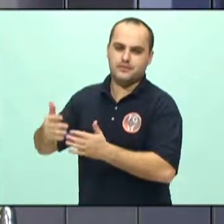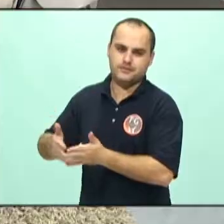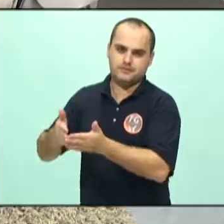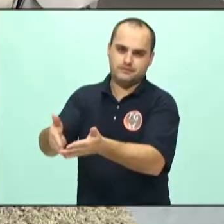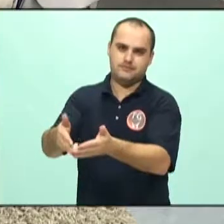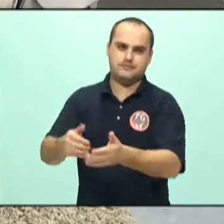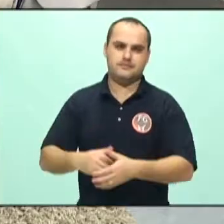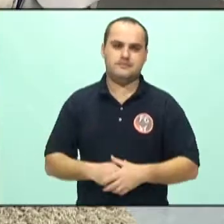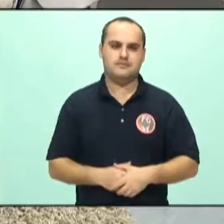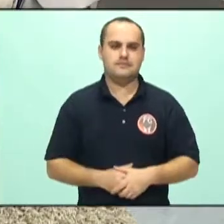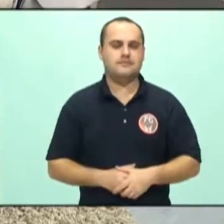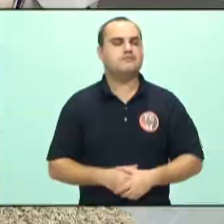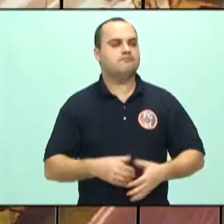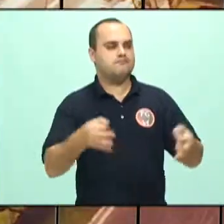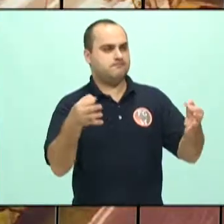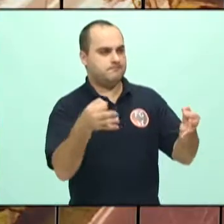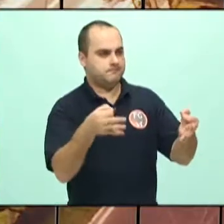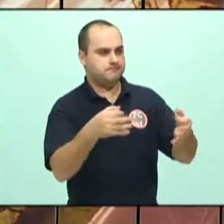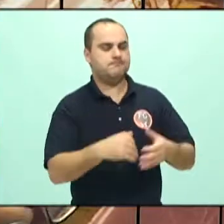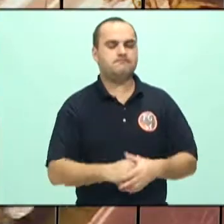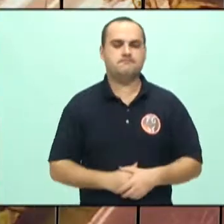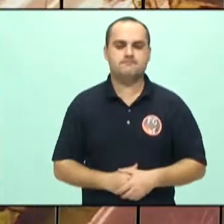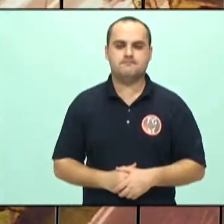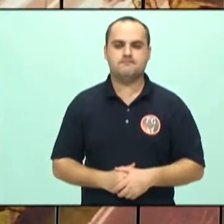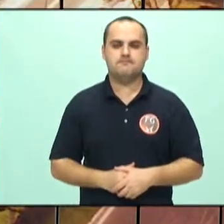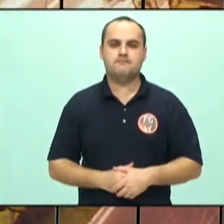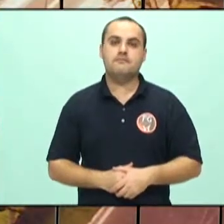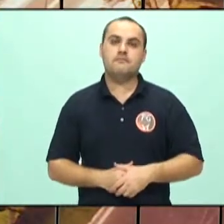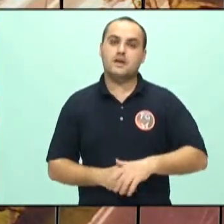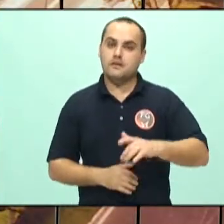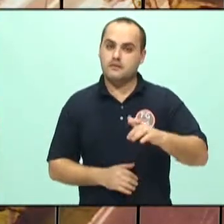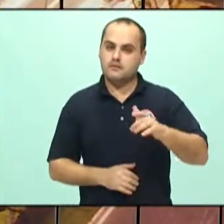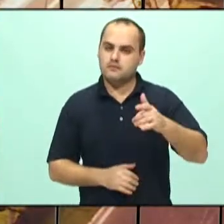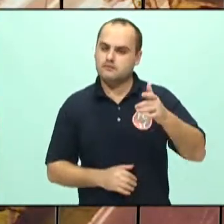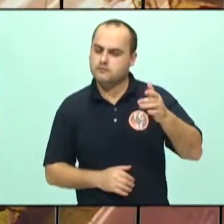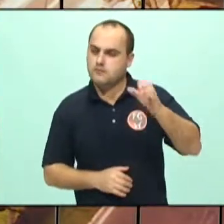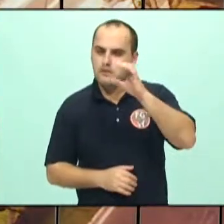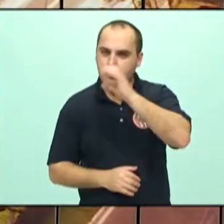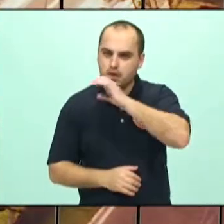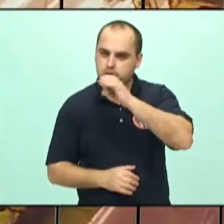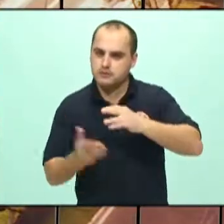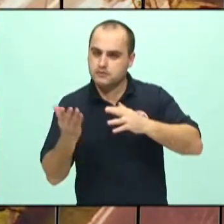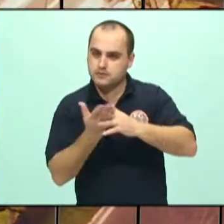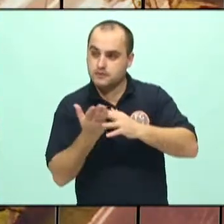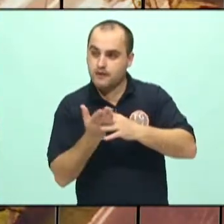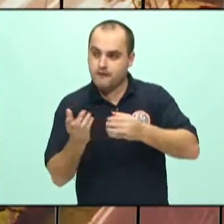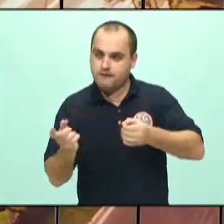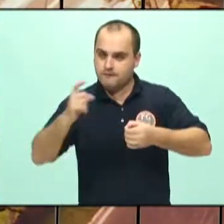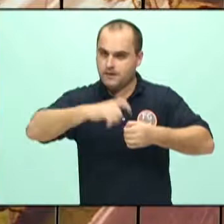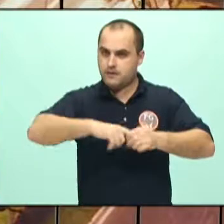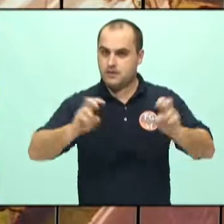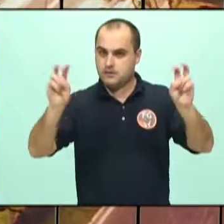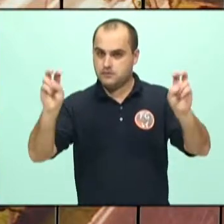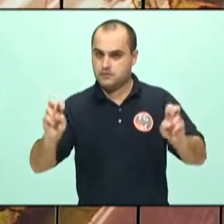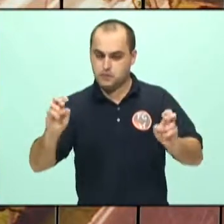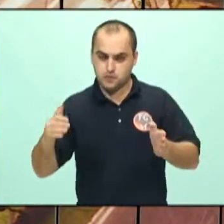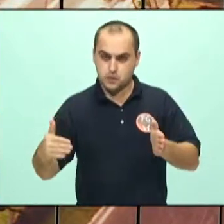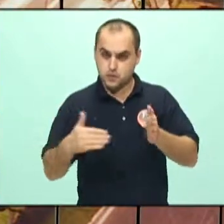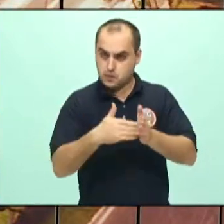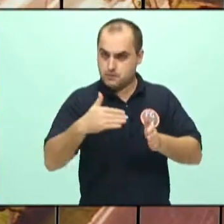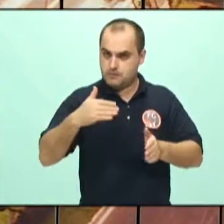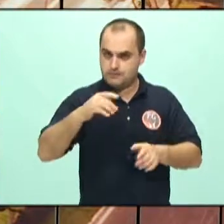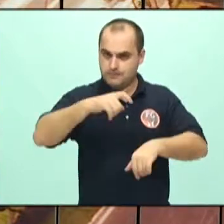exterior. Perfeito. Nós vamos, se o senhor me dá licença, nós vamos a mais um rápido intervalo. Voltamos na sequência com o nosso último bloco